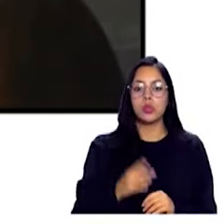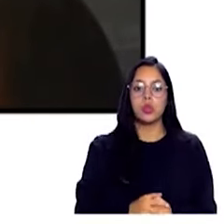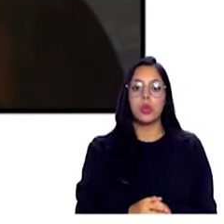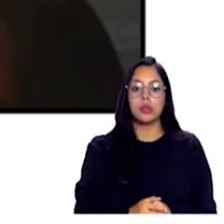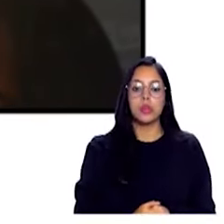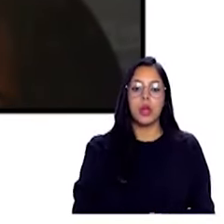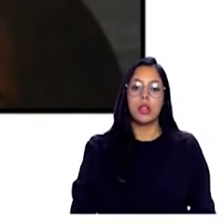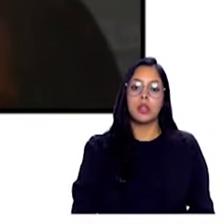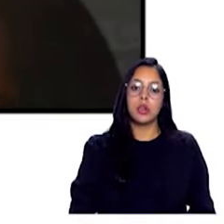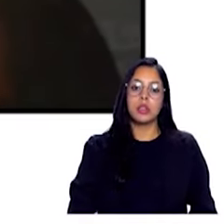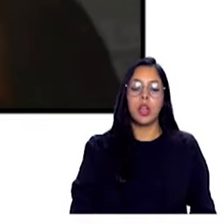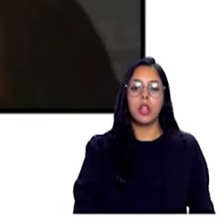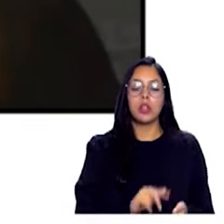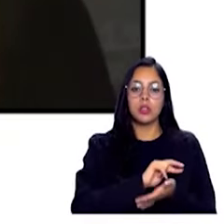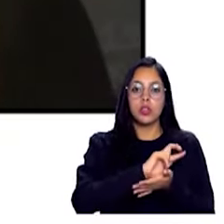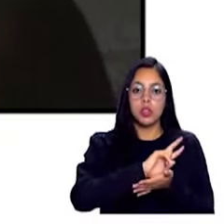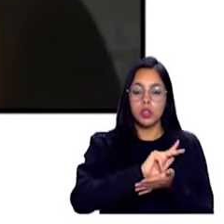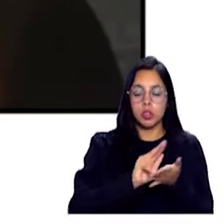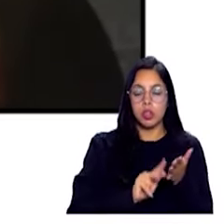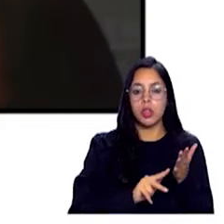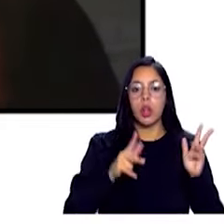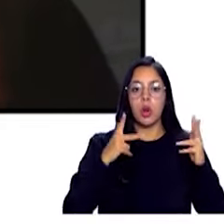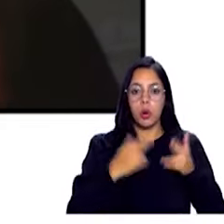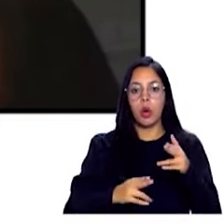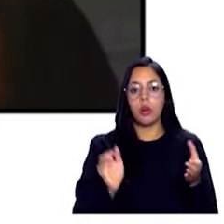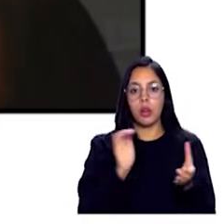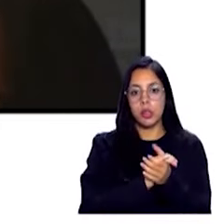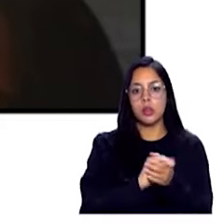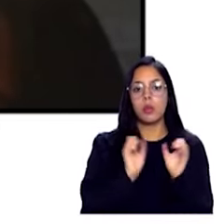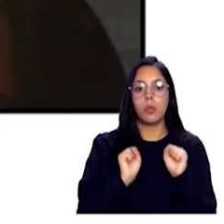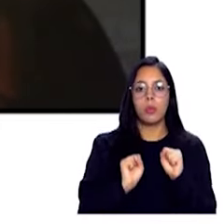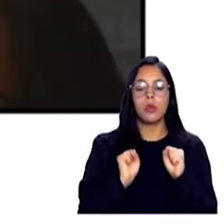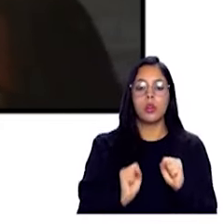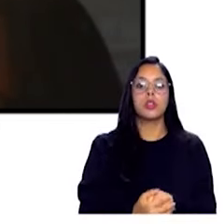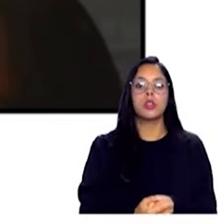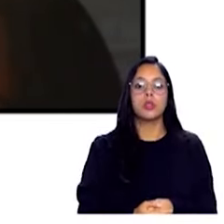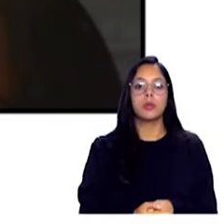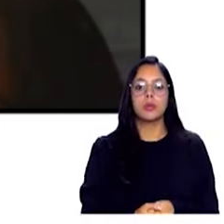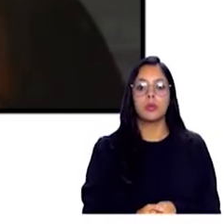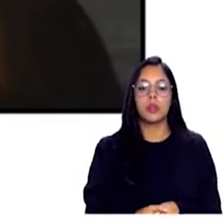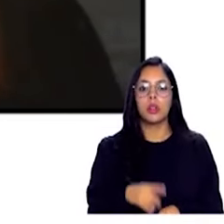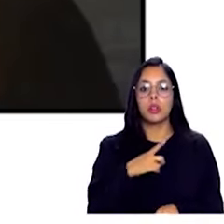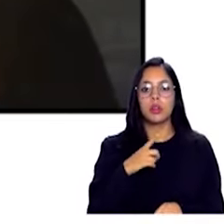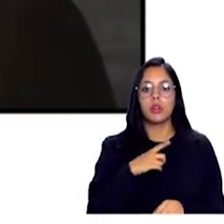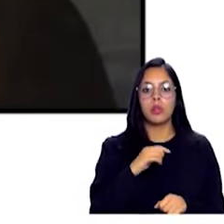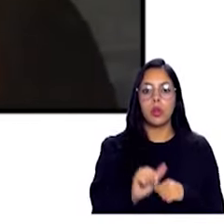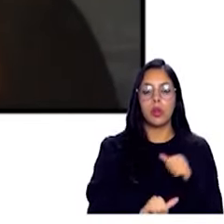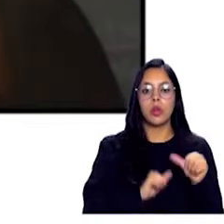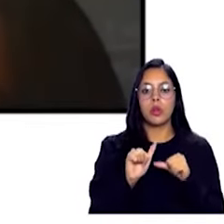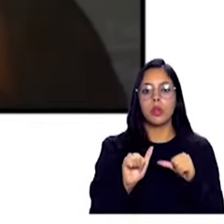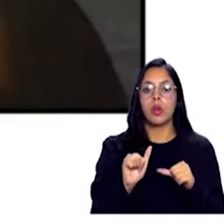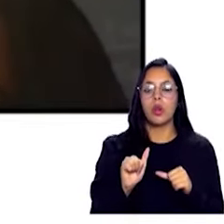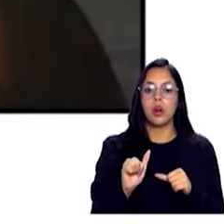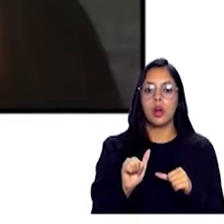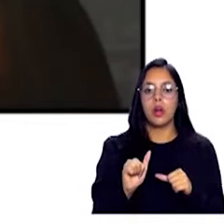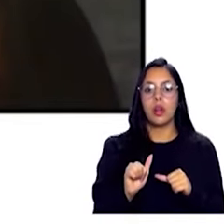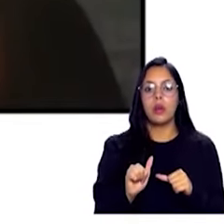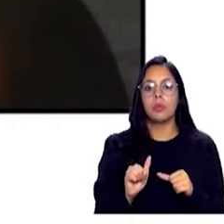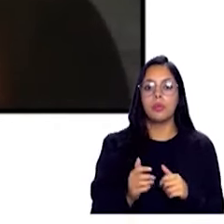casassem né Eh eh que acabou gerando de fato uma alteração substancial uma